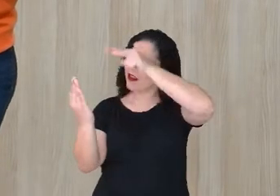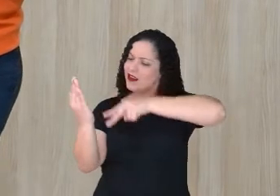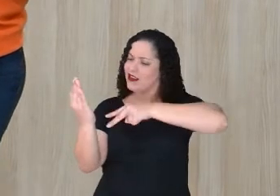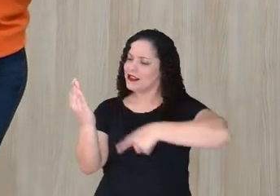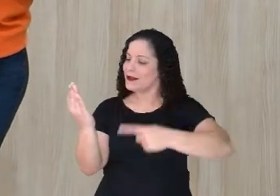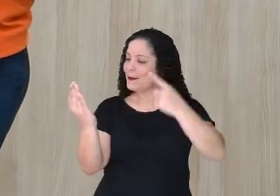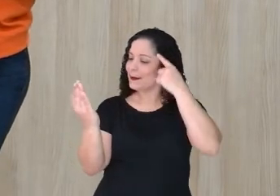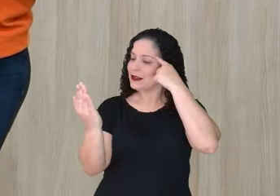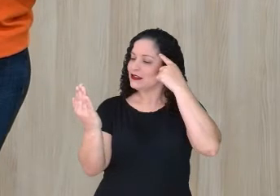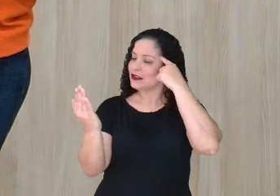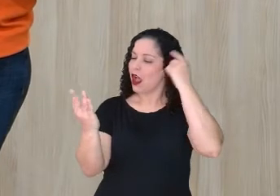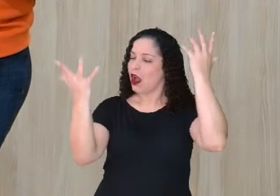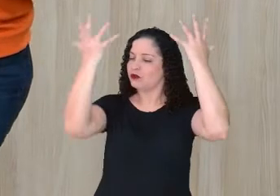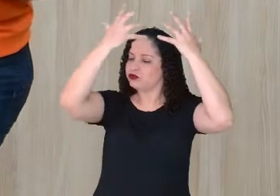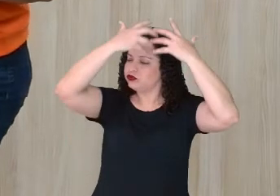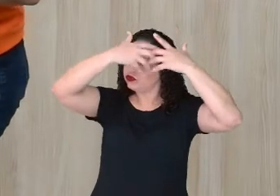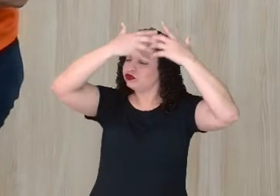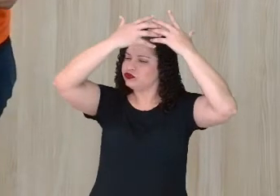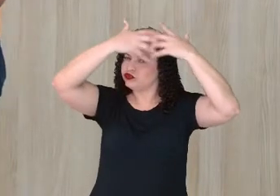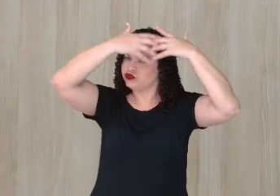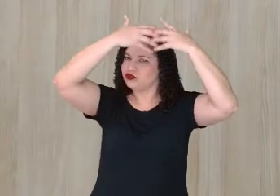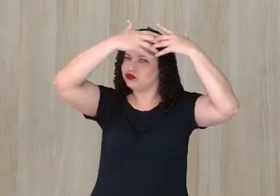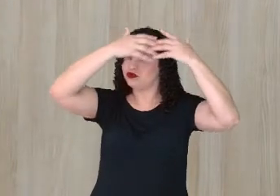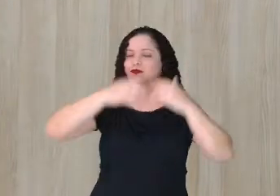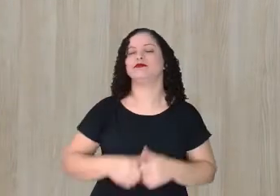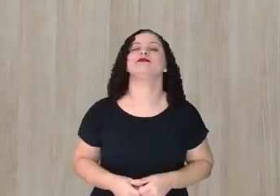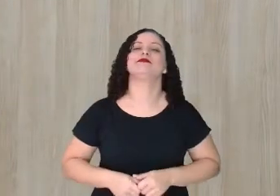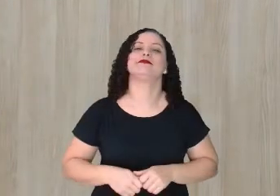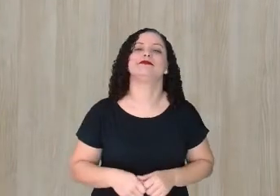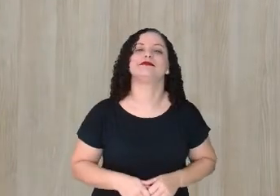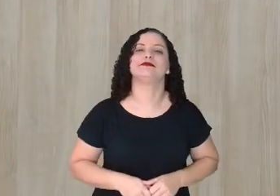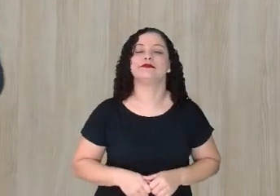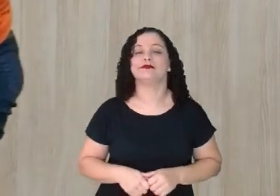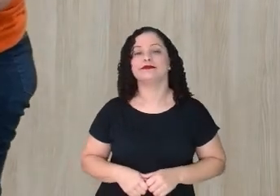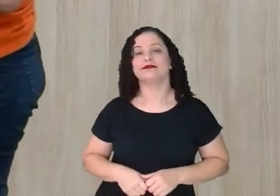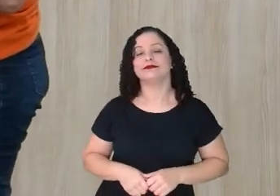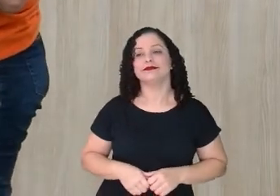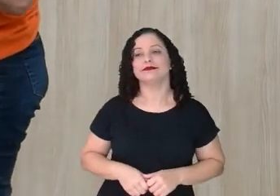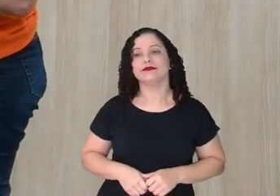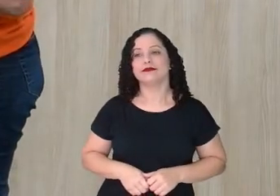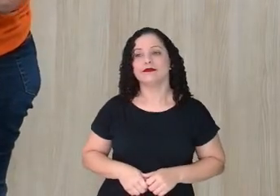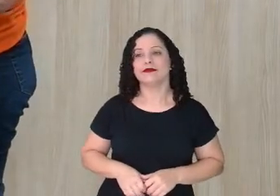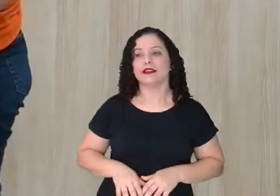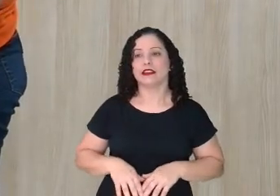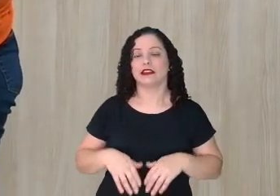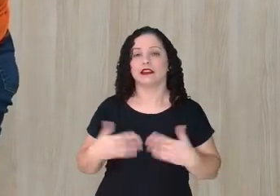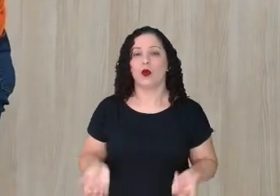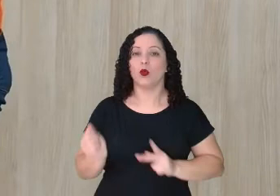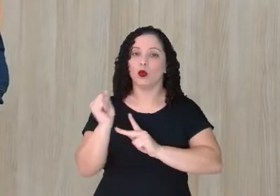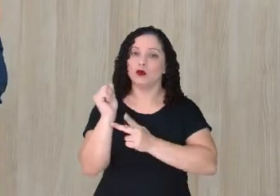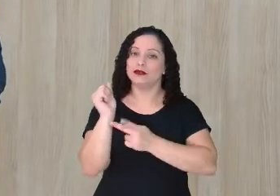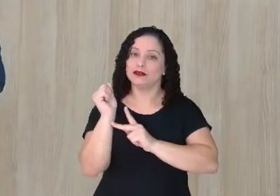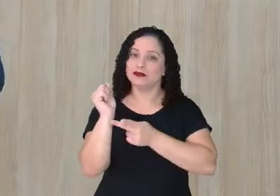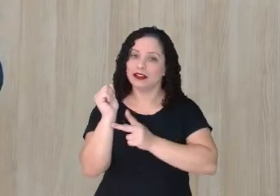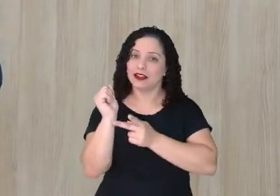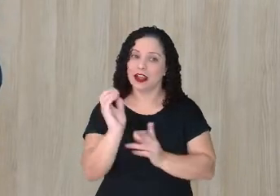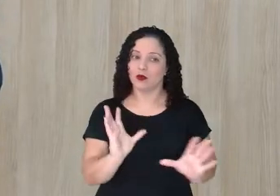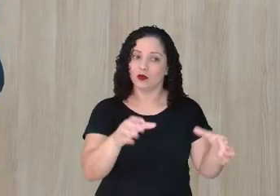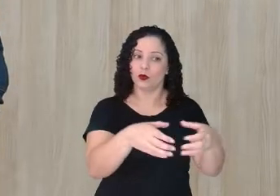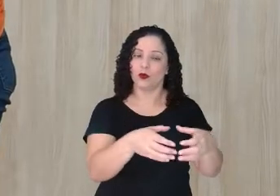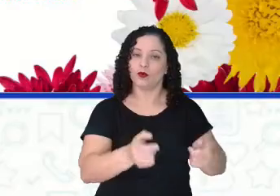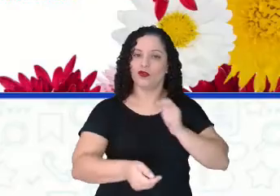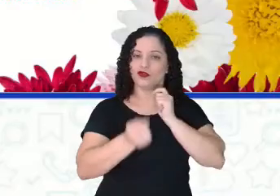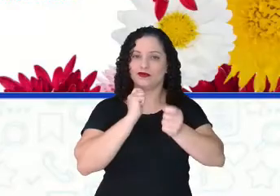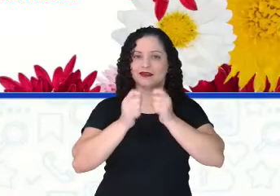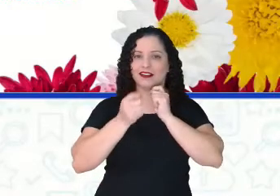fazer, pensar, não é? Então, seguindo, não é? Segundo o sindicato da categoria,